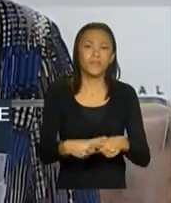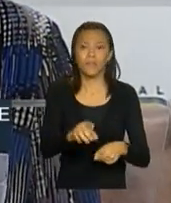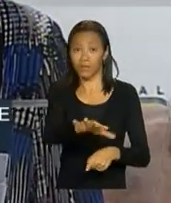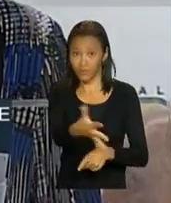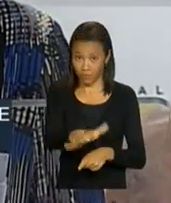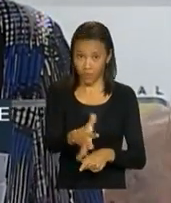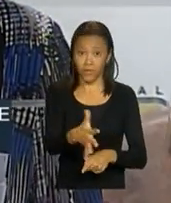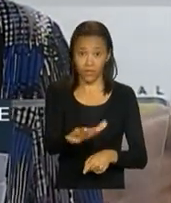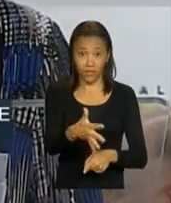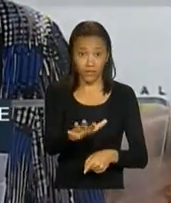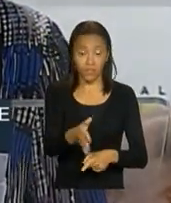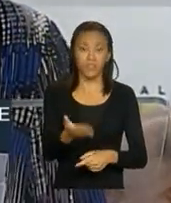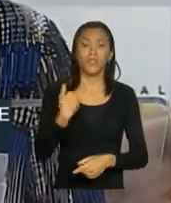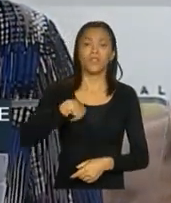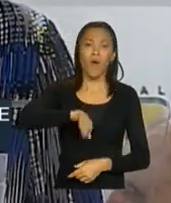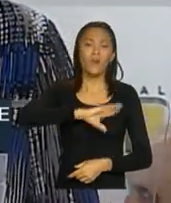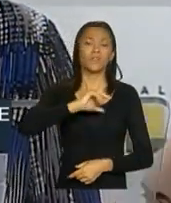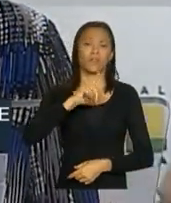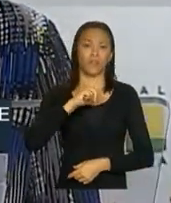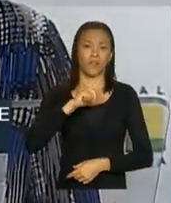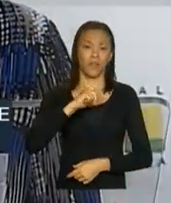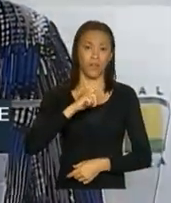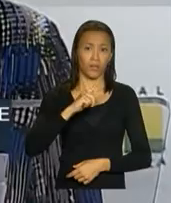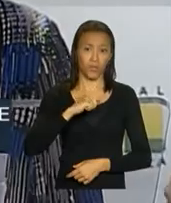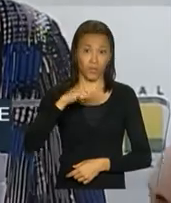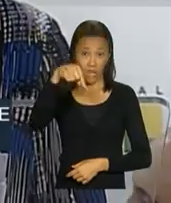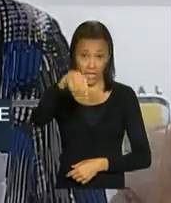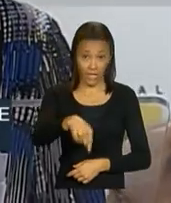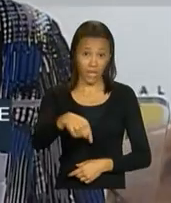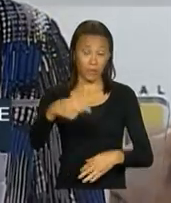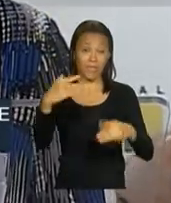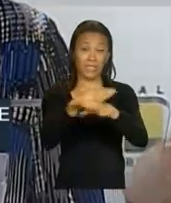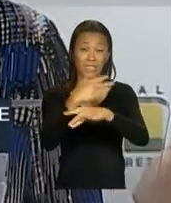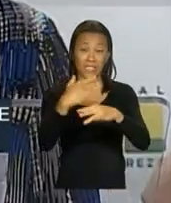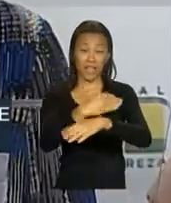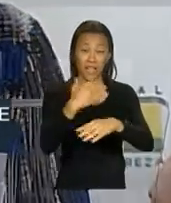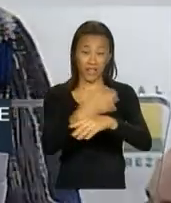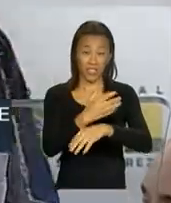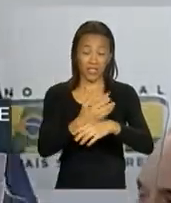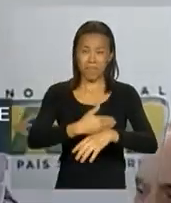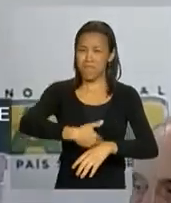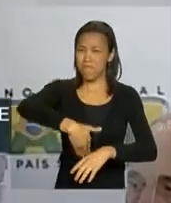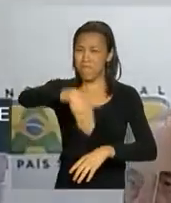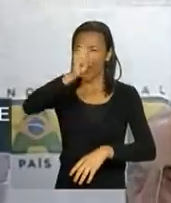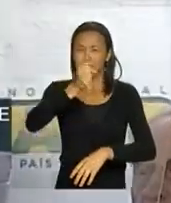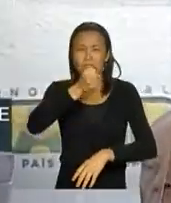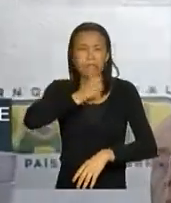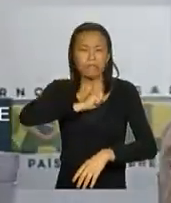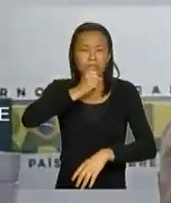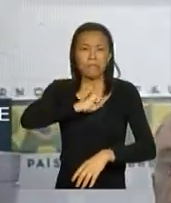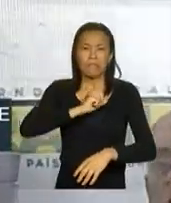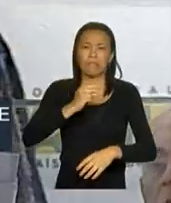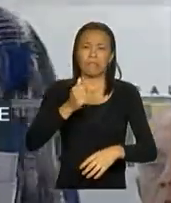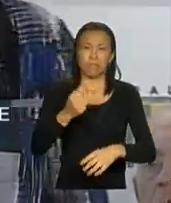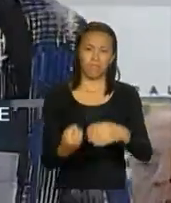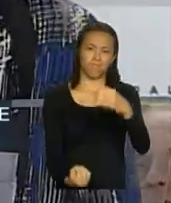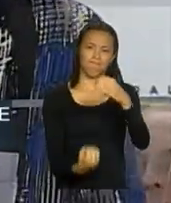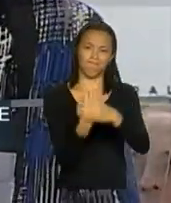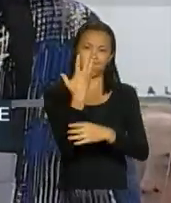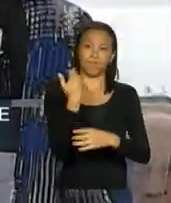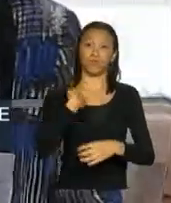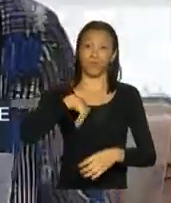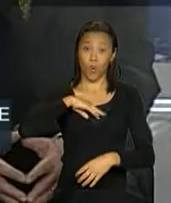talvez nós tenhamos aqui uma das cidades mais antigas o nosso país e isso